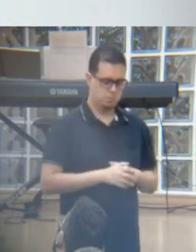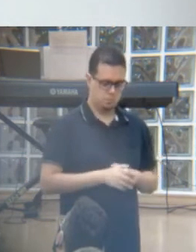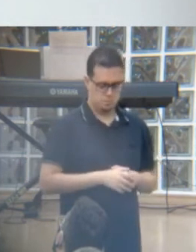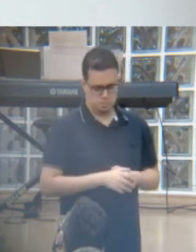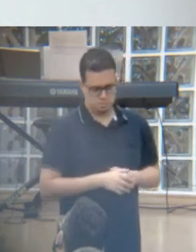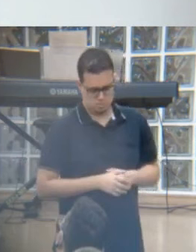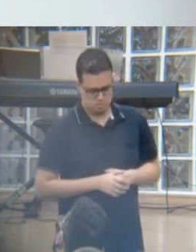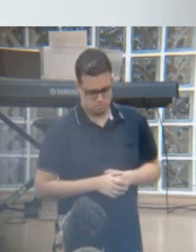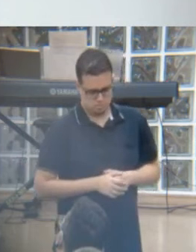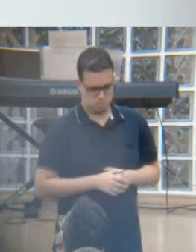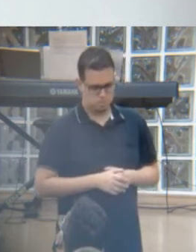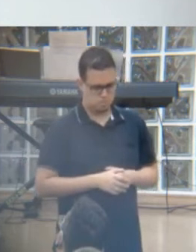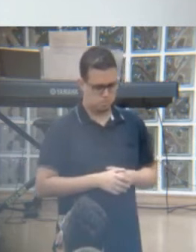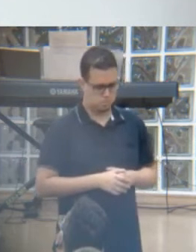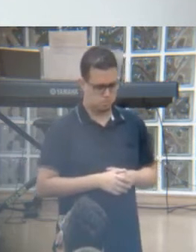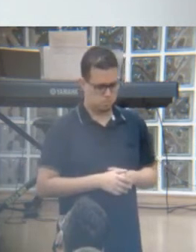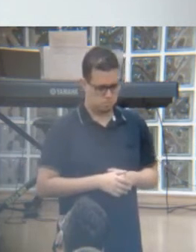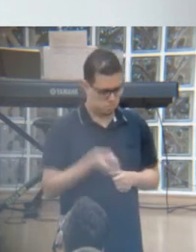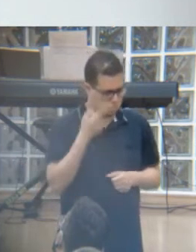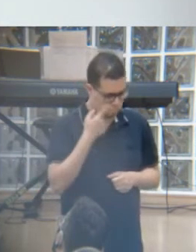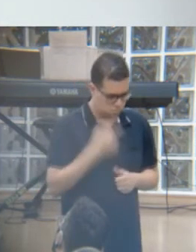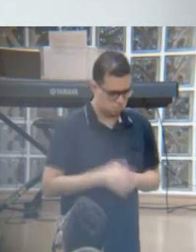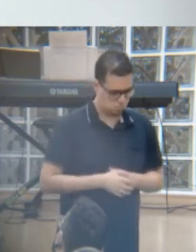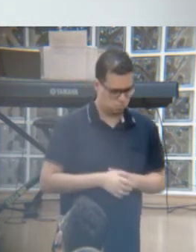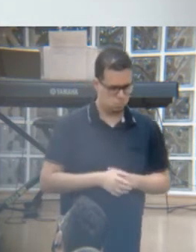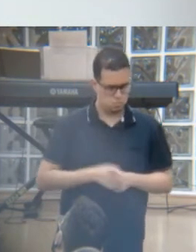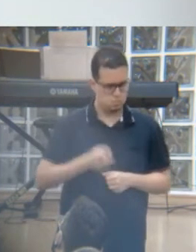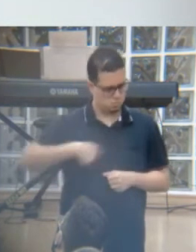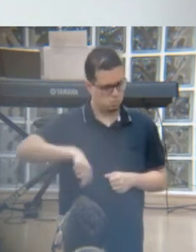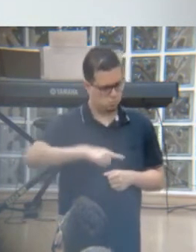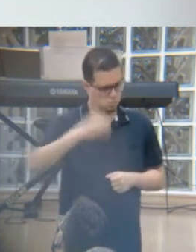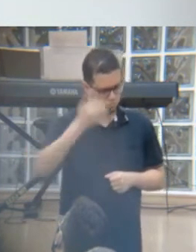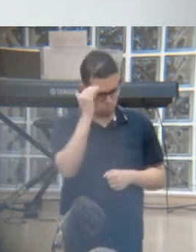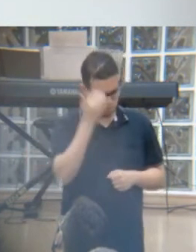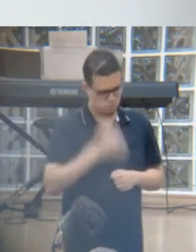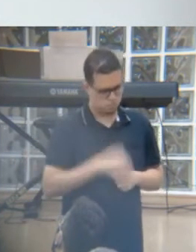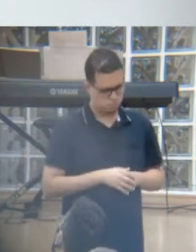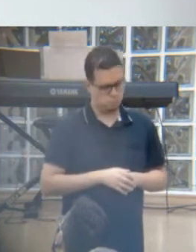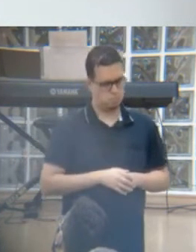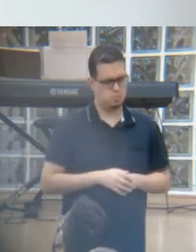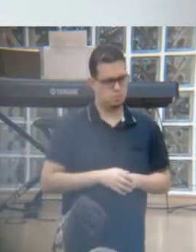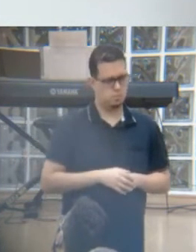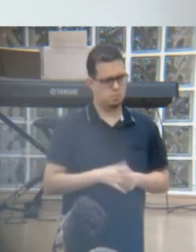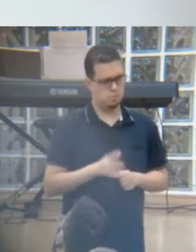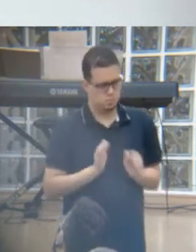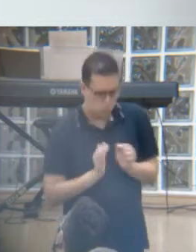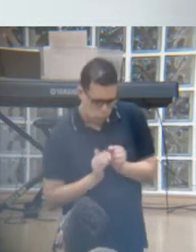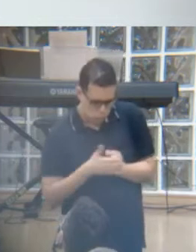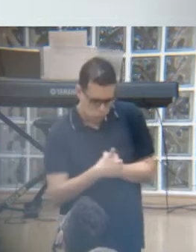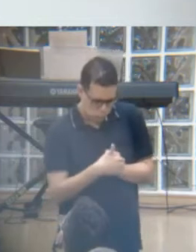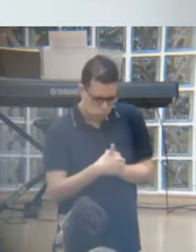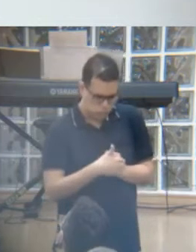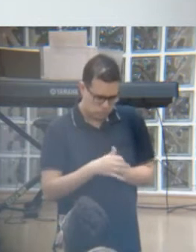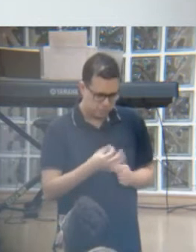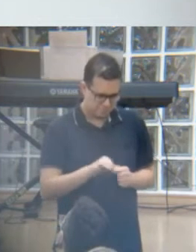e nós vamos então chegar a esta conclusão. Ela está um pouco escondida assim, né?